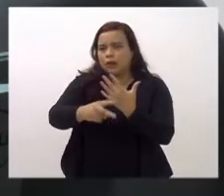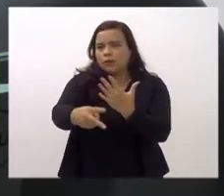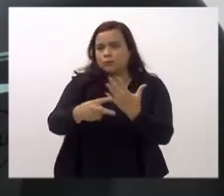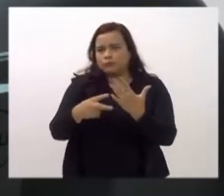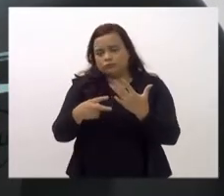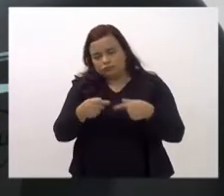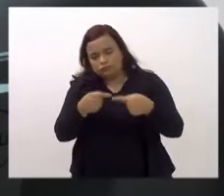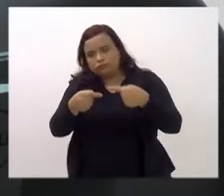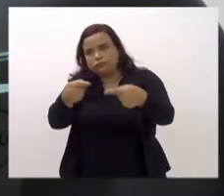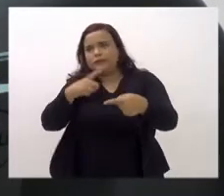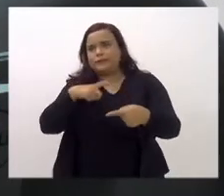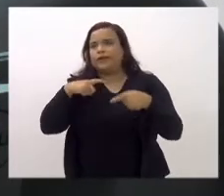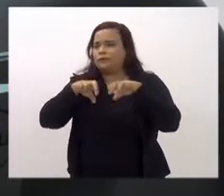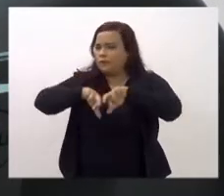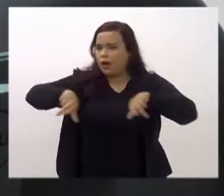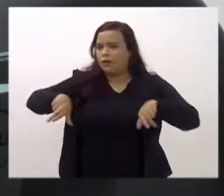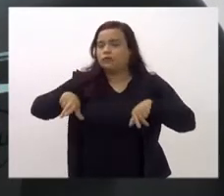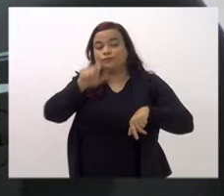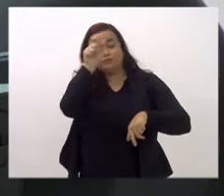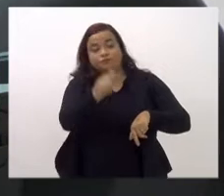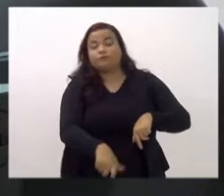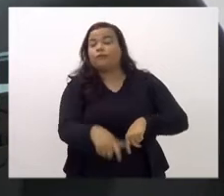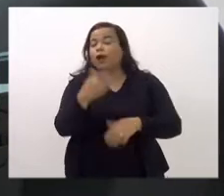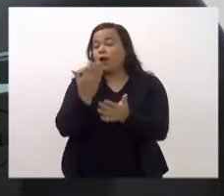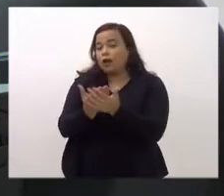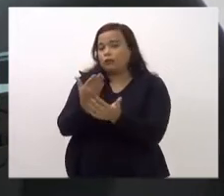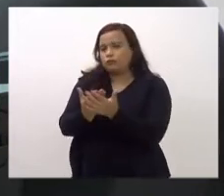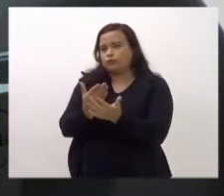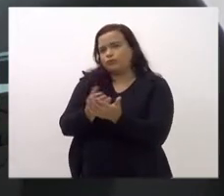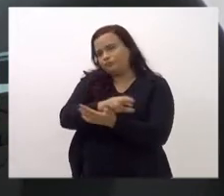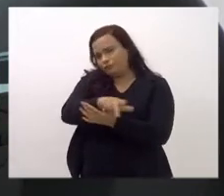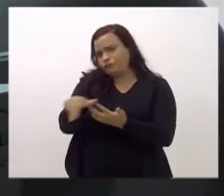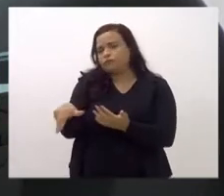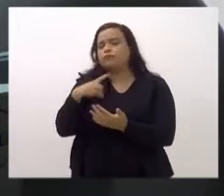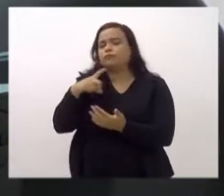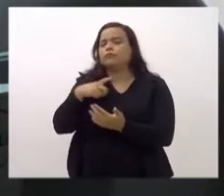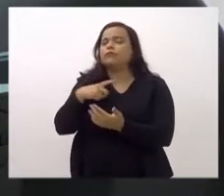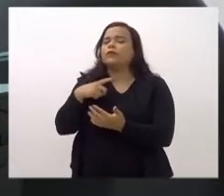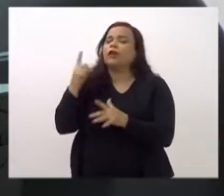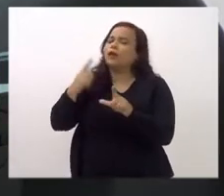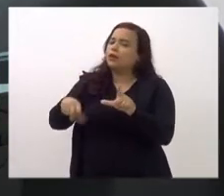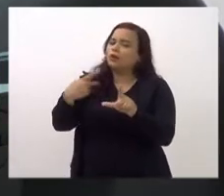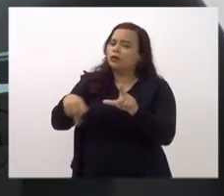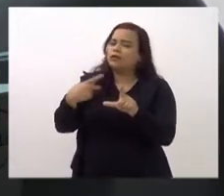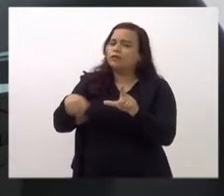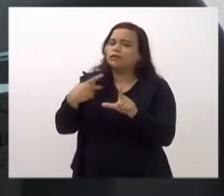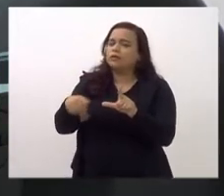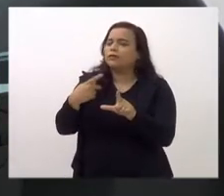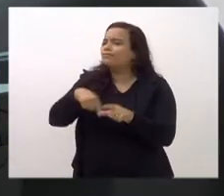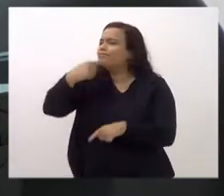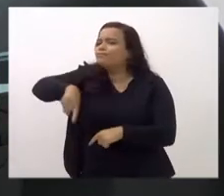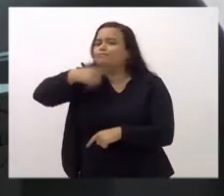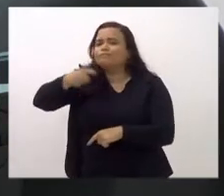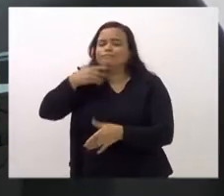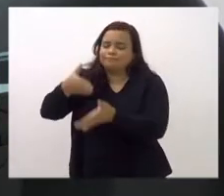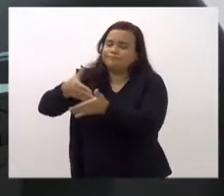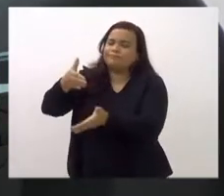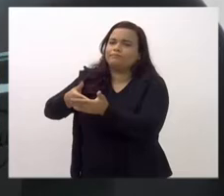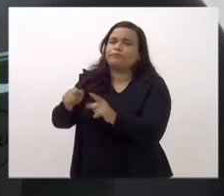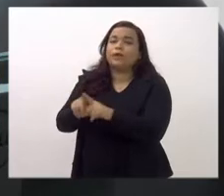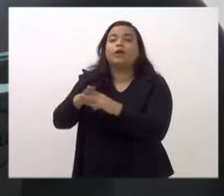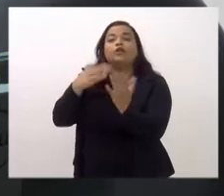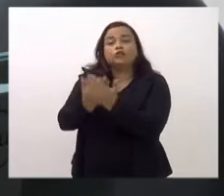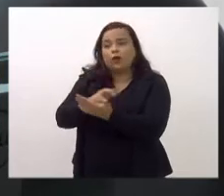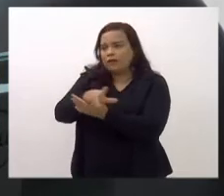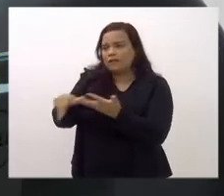Esses estudantes acabaram tendo seu direito ao passe livre negado, cerceado, inclusive das escolas estaduais, né, da